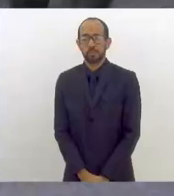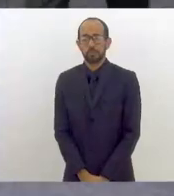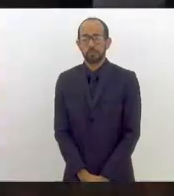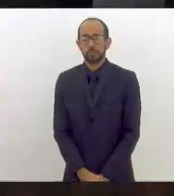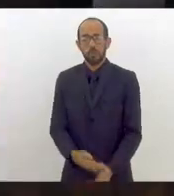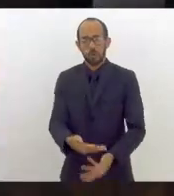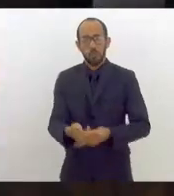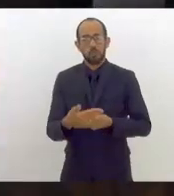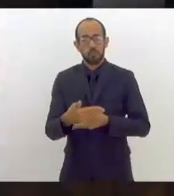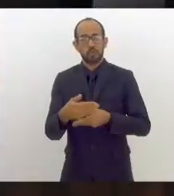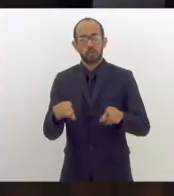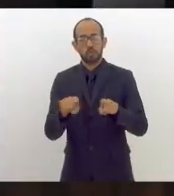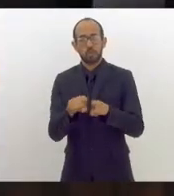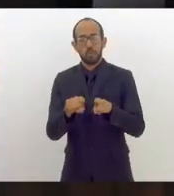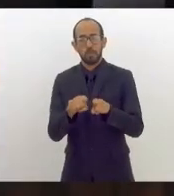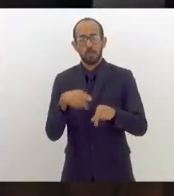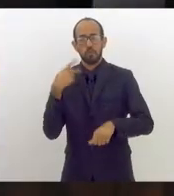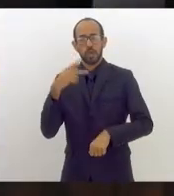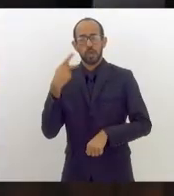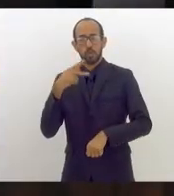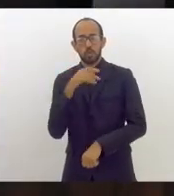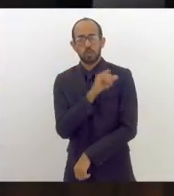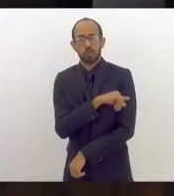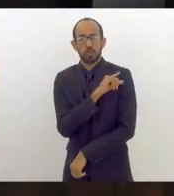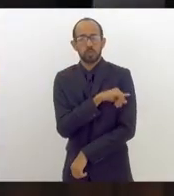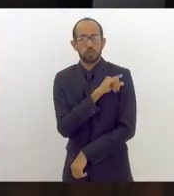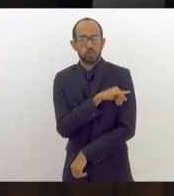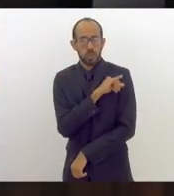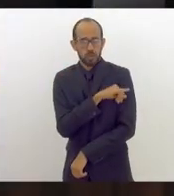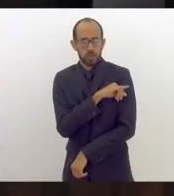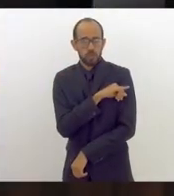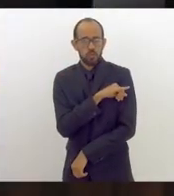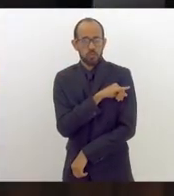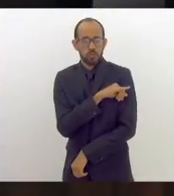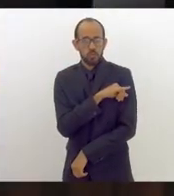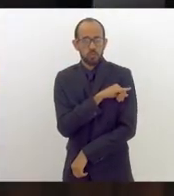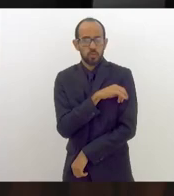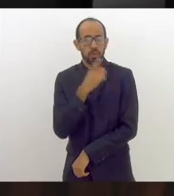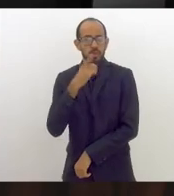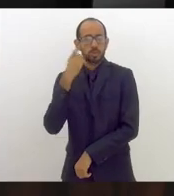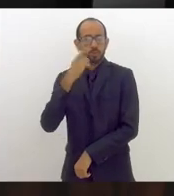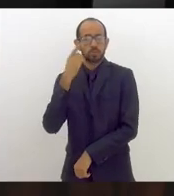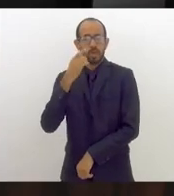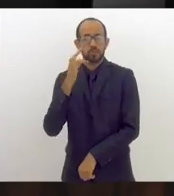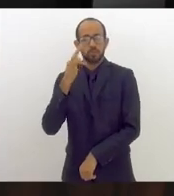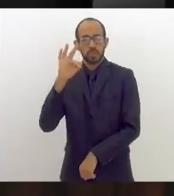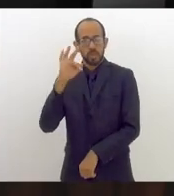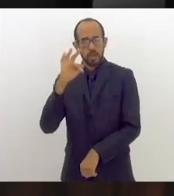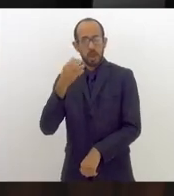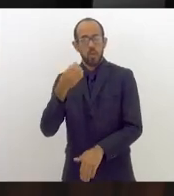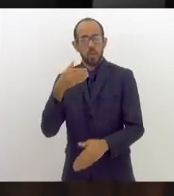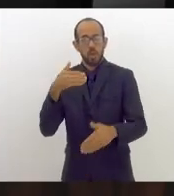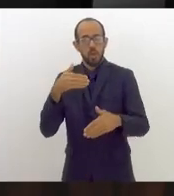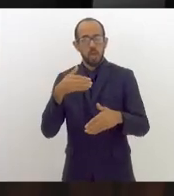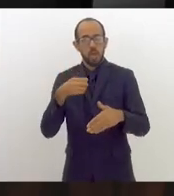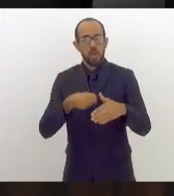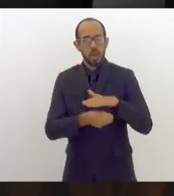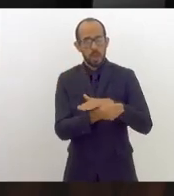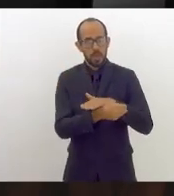convido o vereador do Rio de Janeiro do município do Rio de Janeiro e deputado federal eleito Luciano